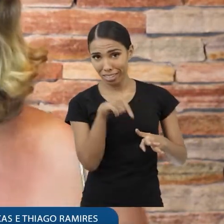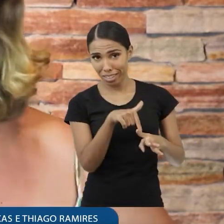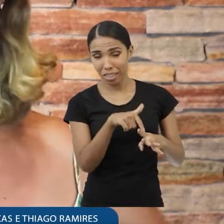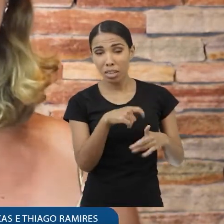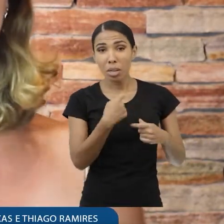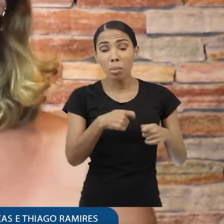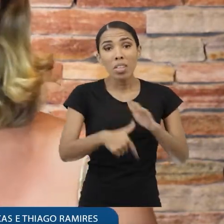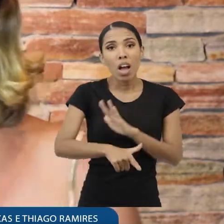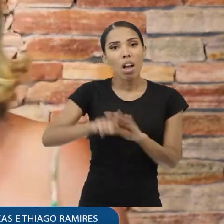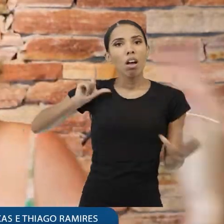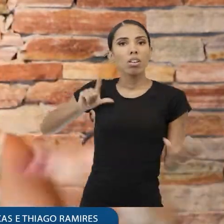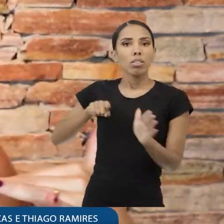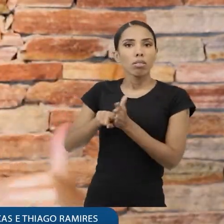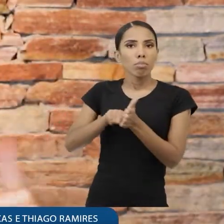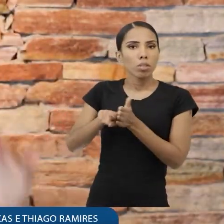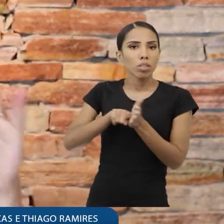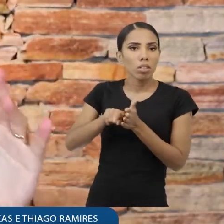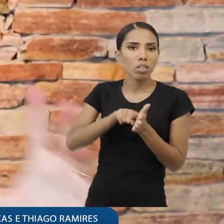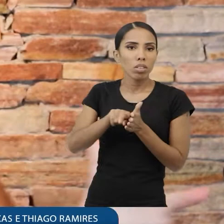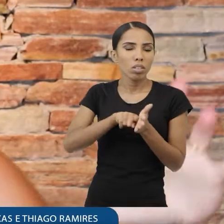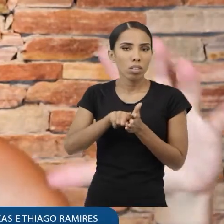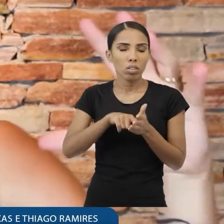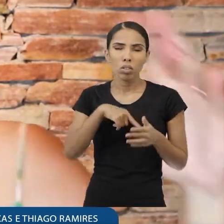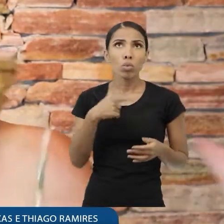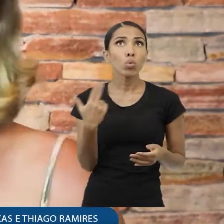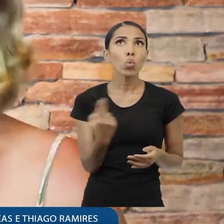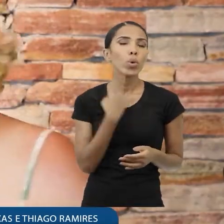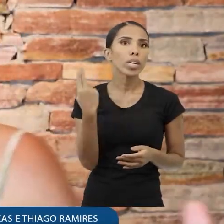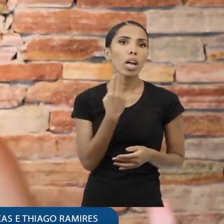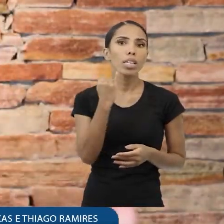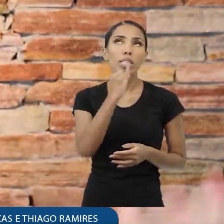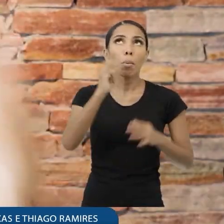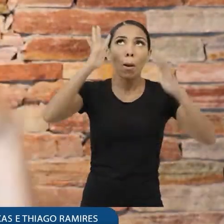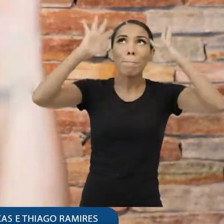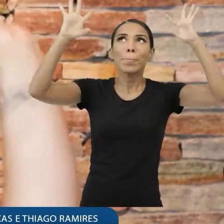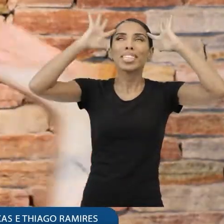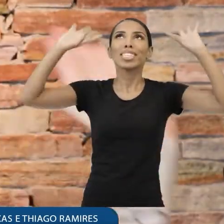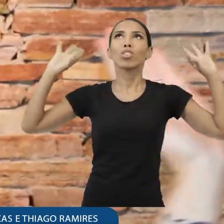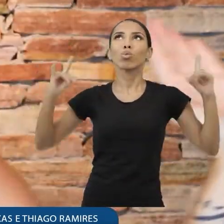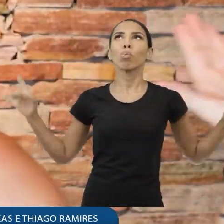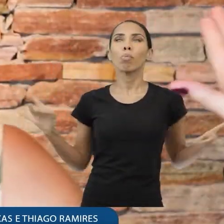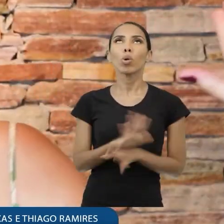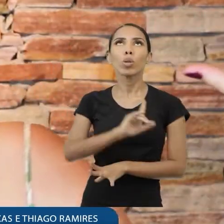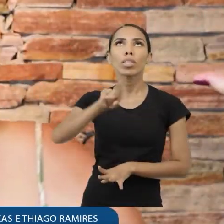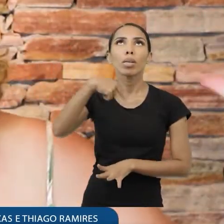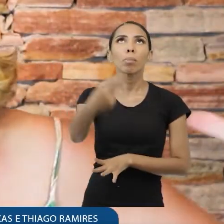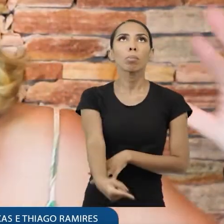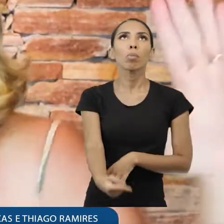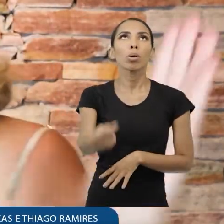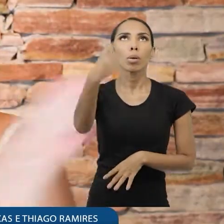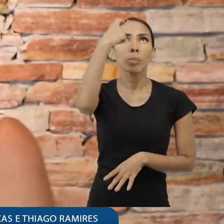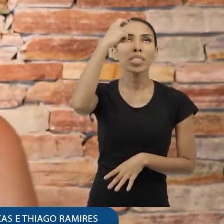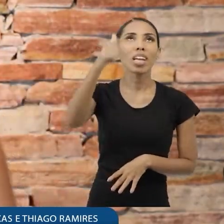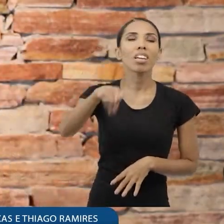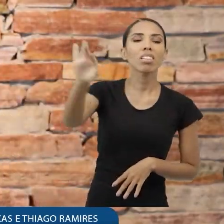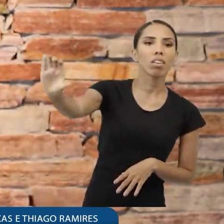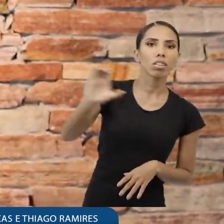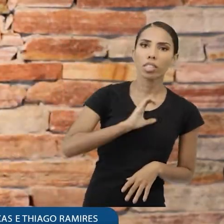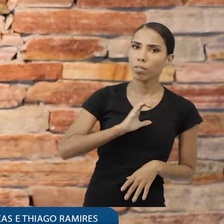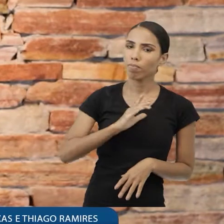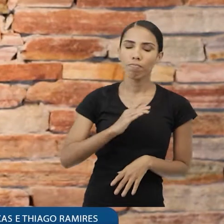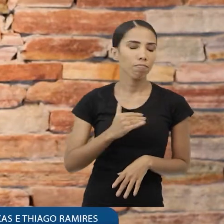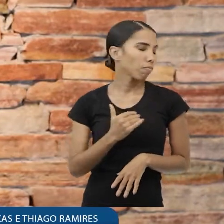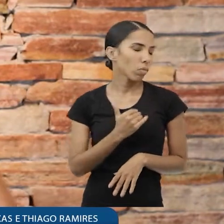cidade. Então, isso tudo é uma pesquisa prévia. Não dá pra gente pensar um projeto cultural e só depois pensar no patrocinador. Isso anda juntinho,